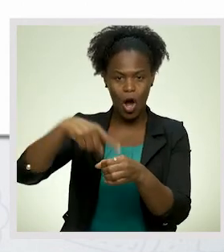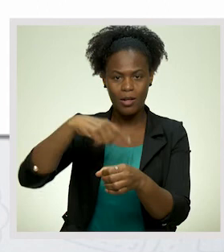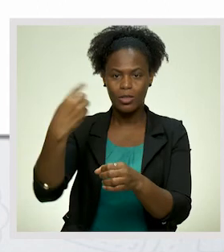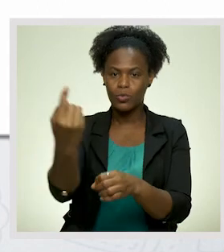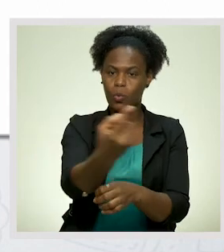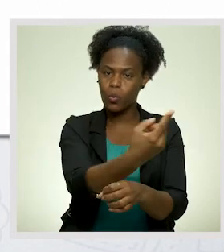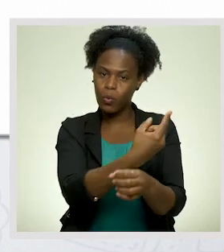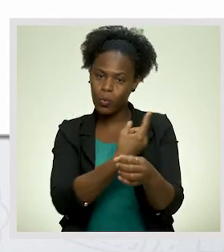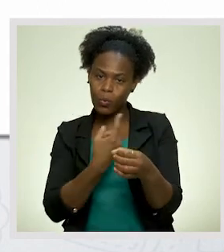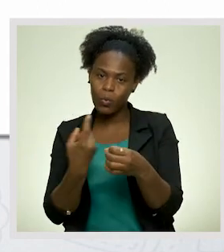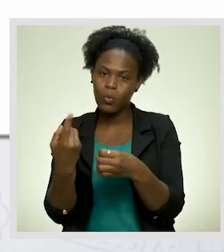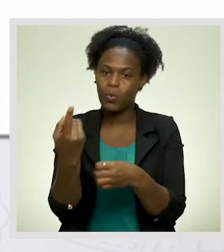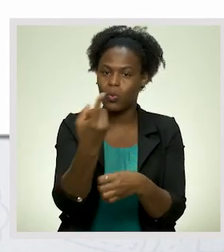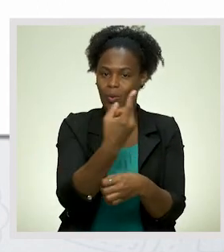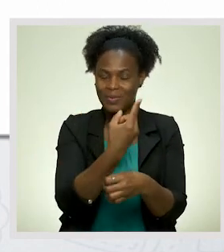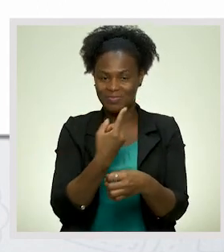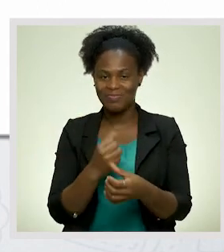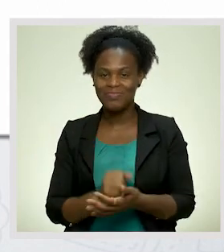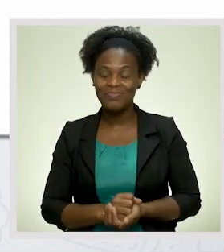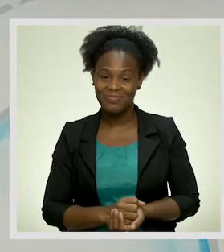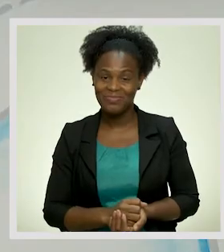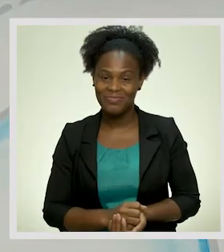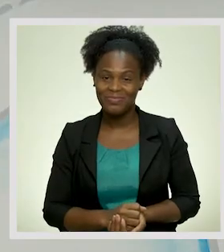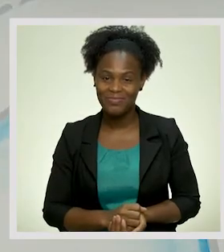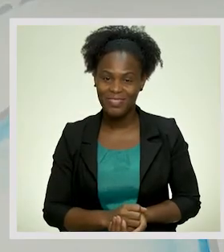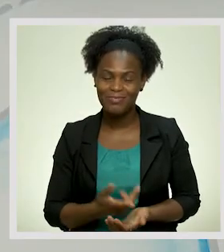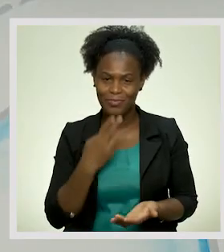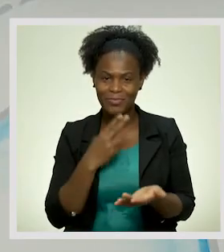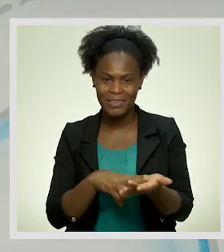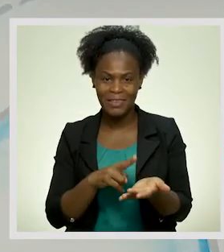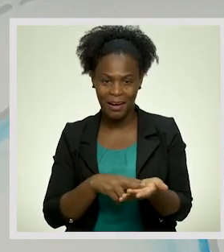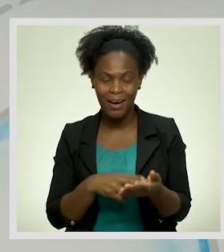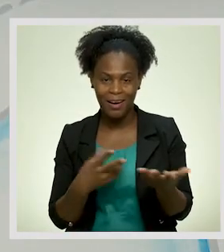volta do Sol. De facto,